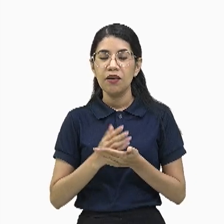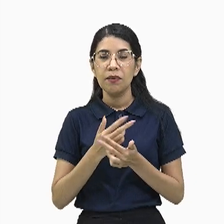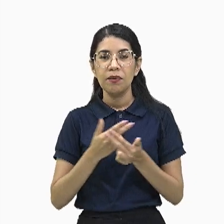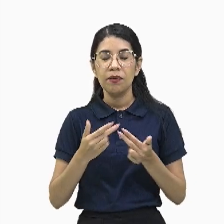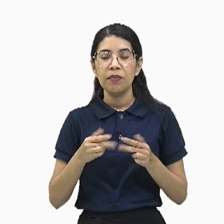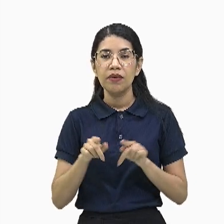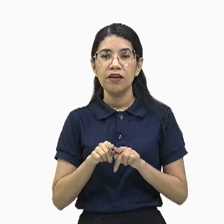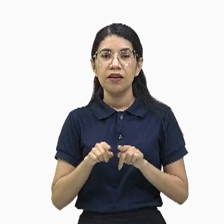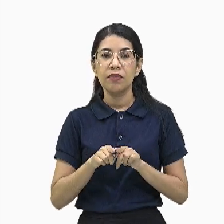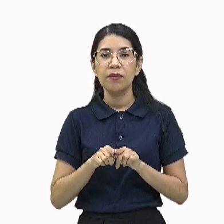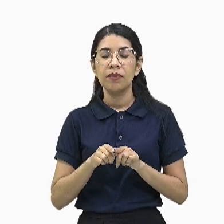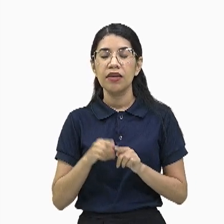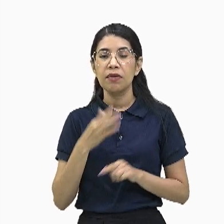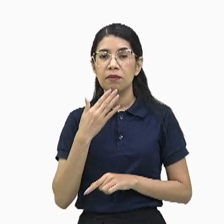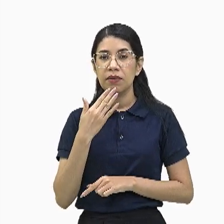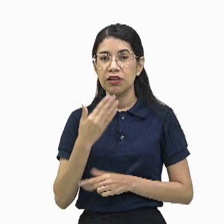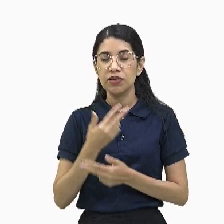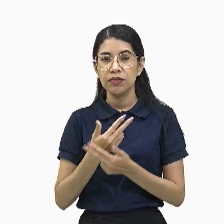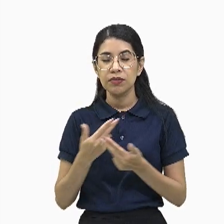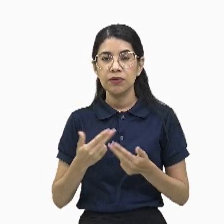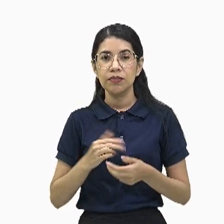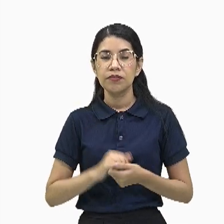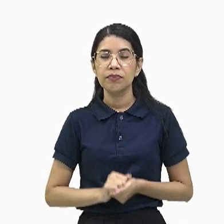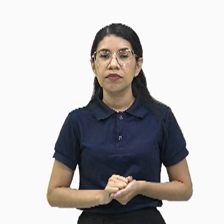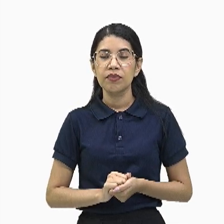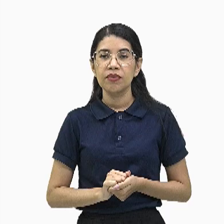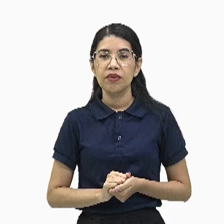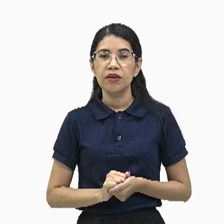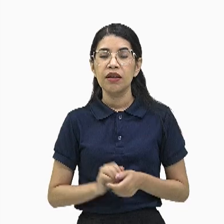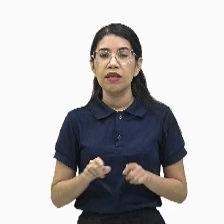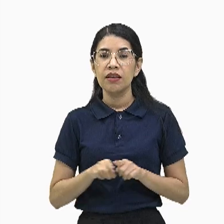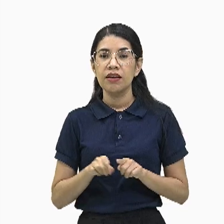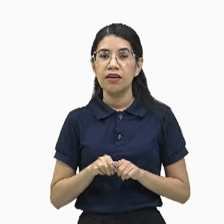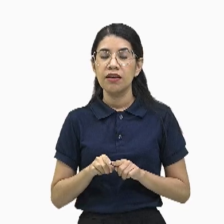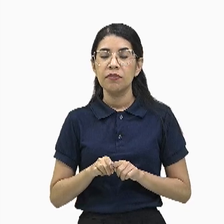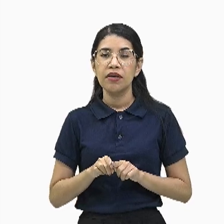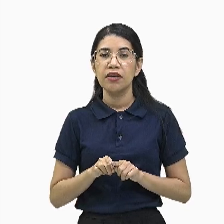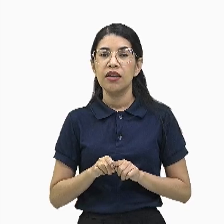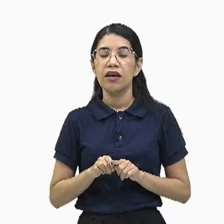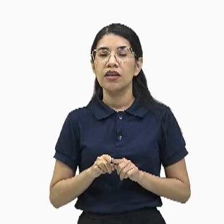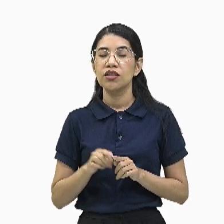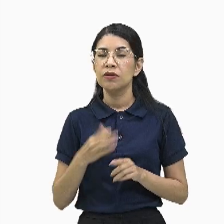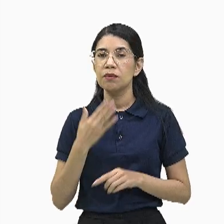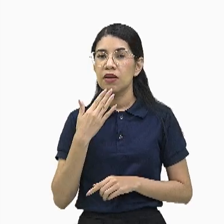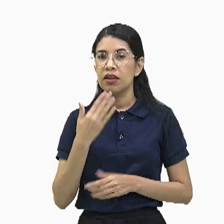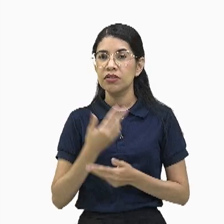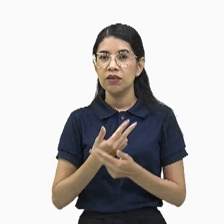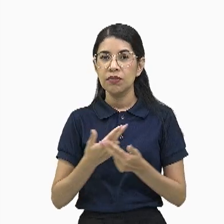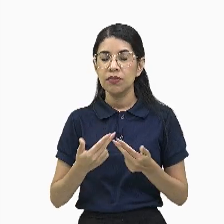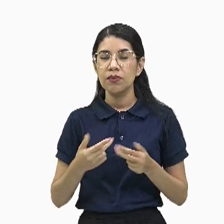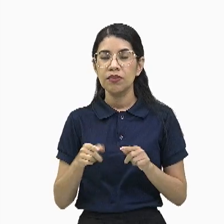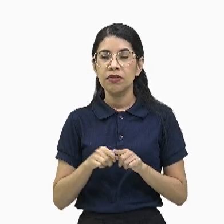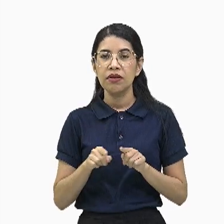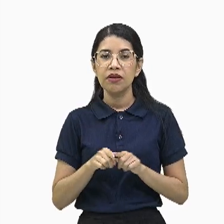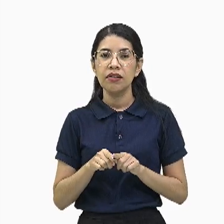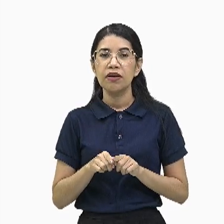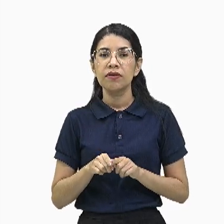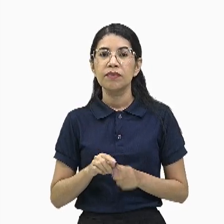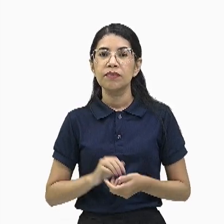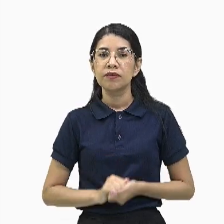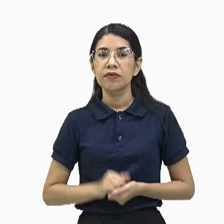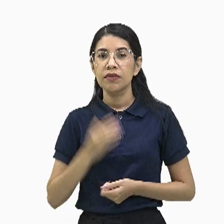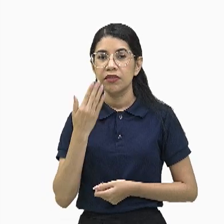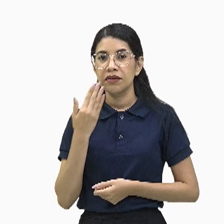são pedidos. O primeiro, bem comum, né? A gente usa muito esse tipo de pedidos. Open the window,